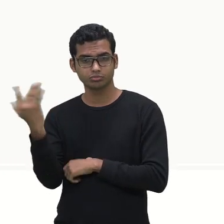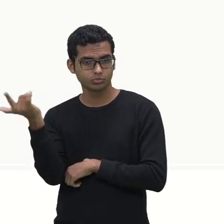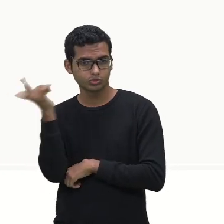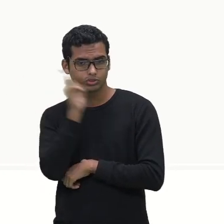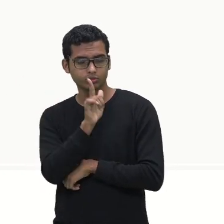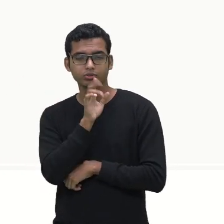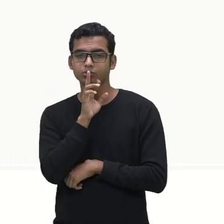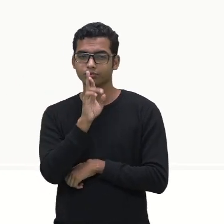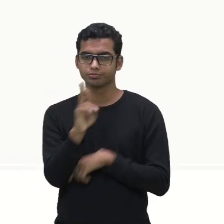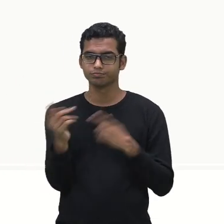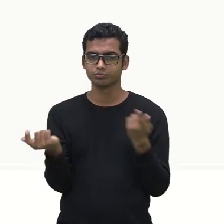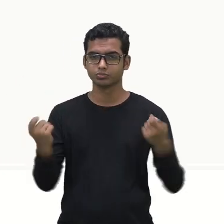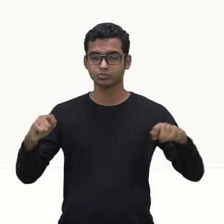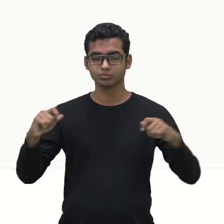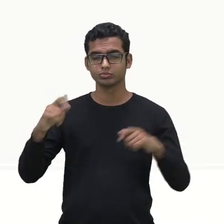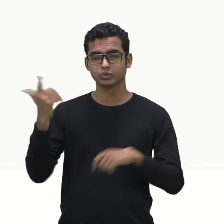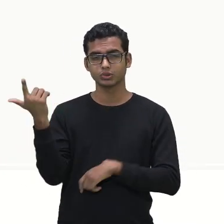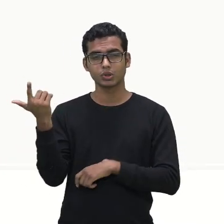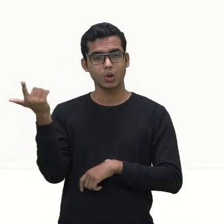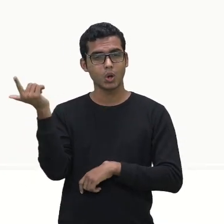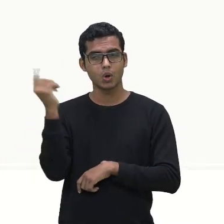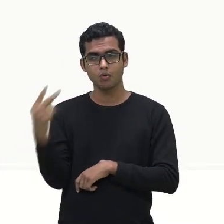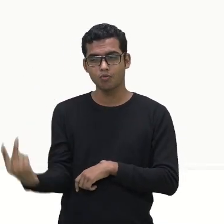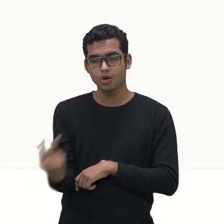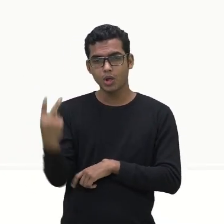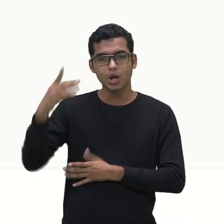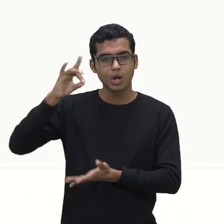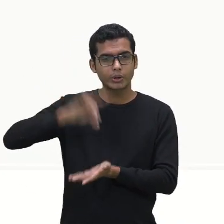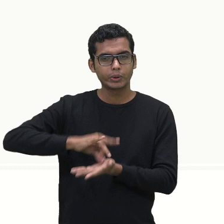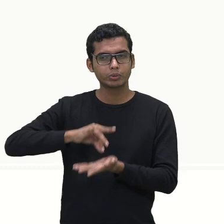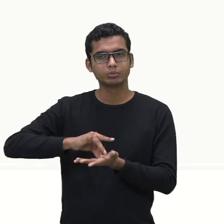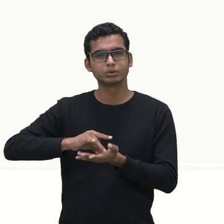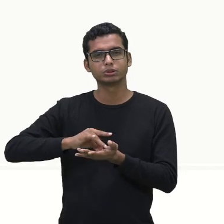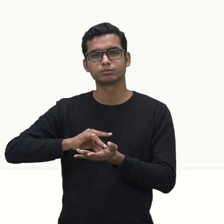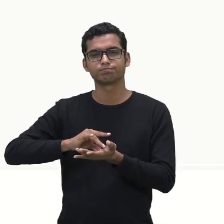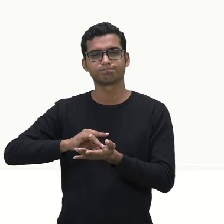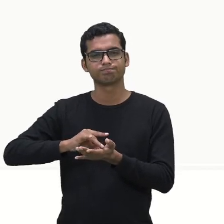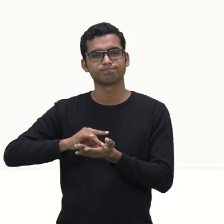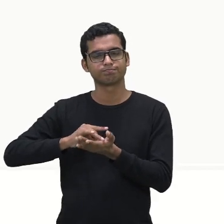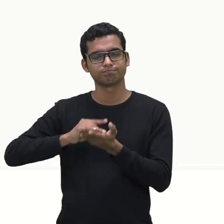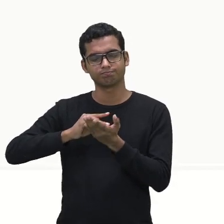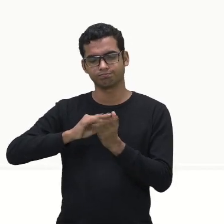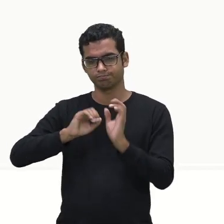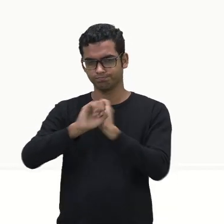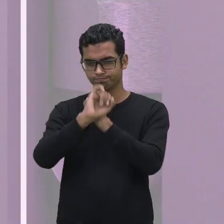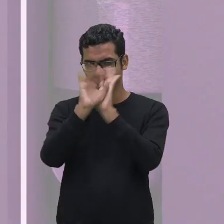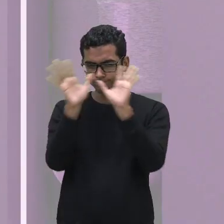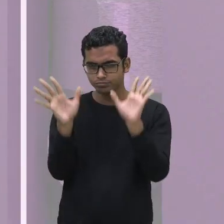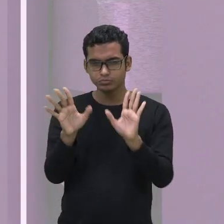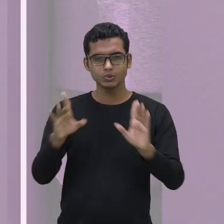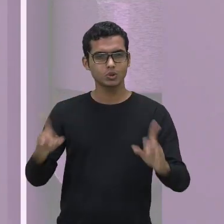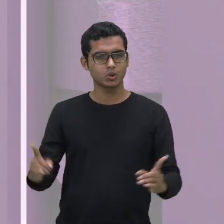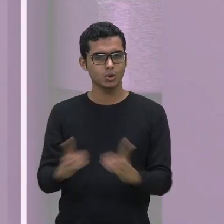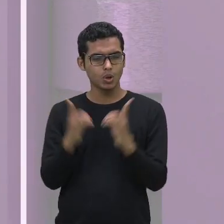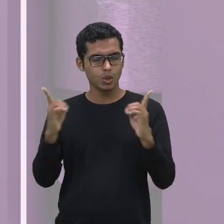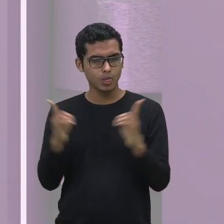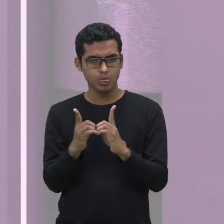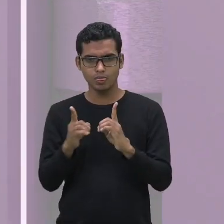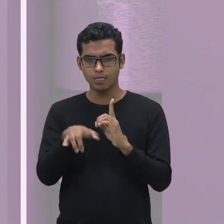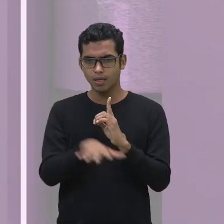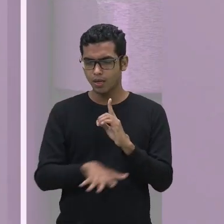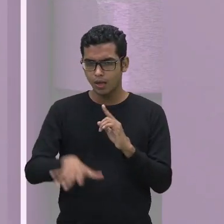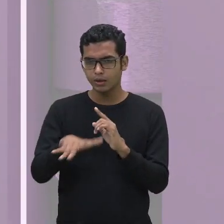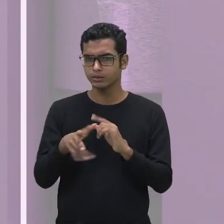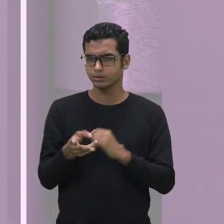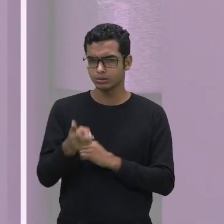encontrar um valor mais preciso, tá? Mas como eu falei, para efeito didático, nem sempre a gente vai substituir o